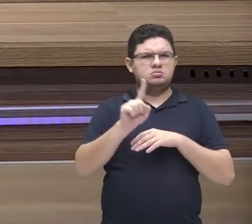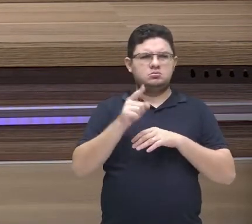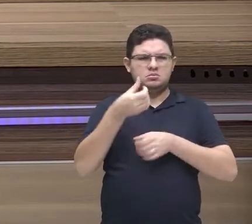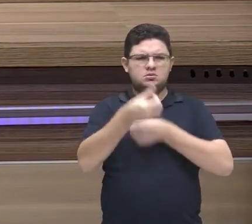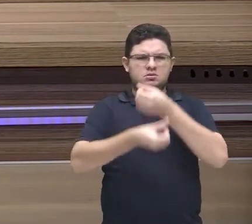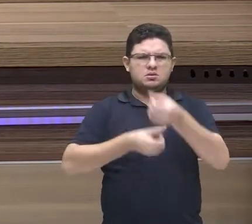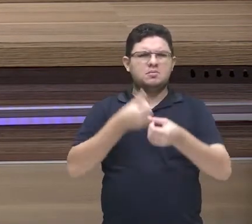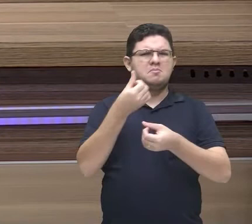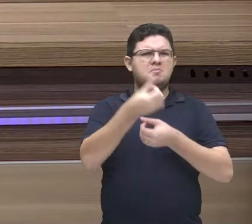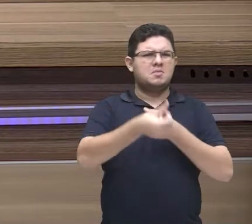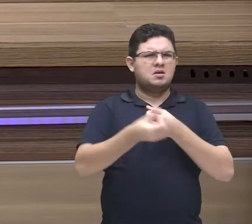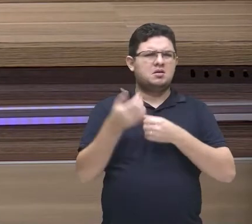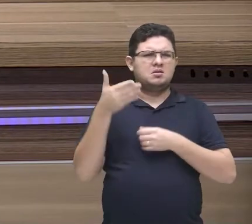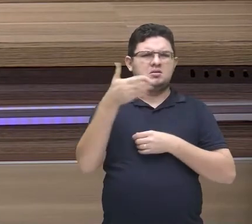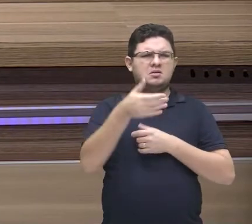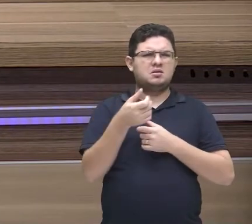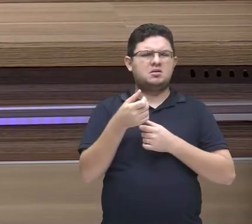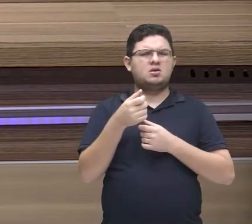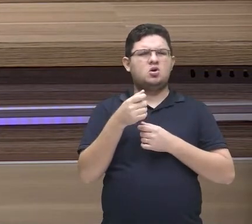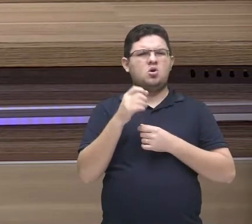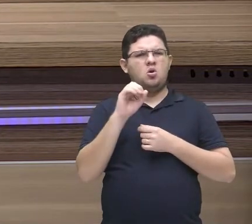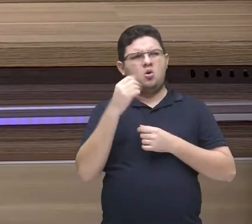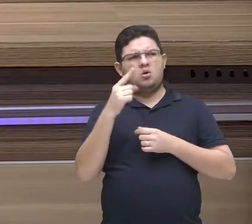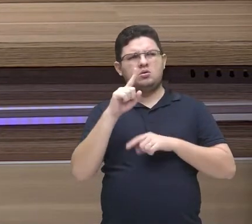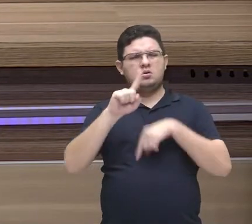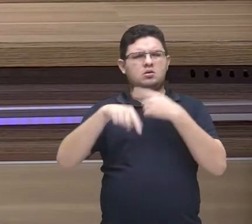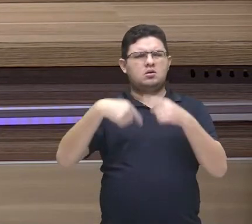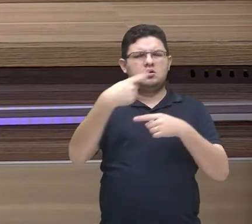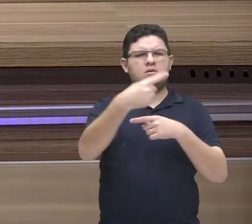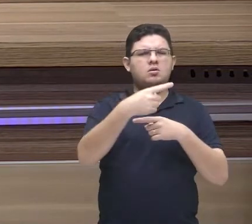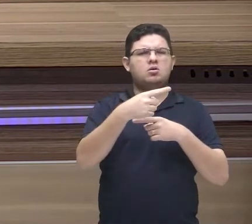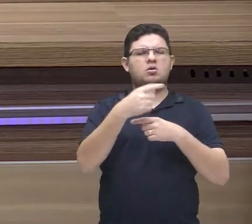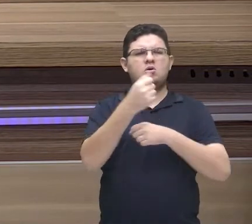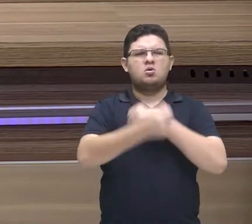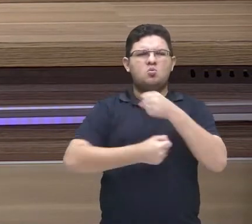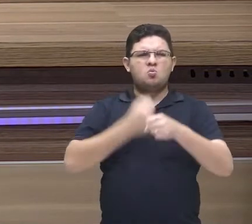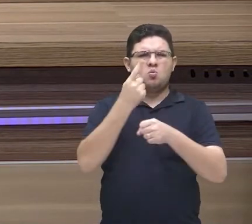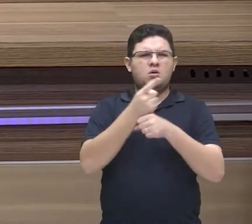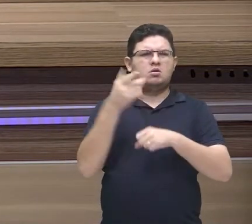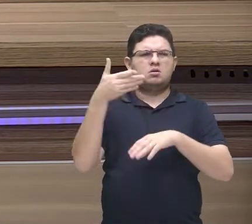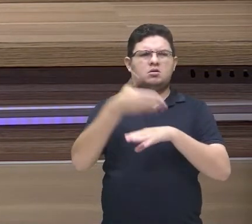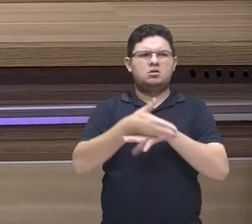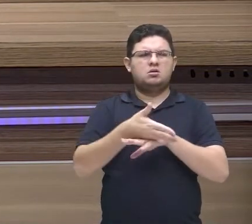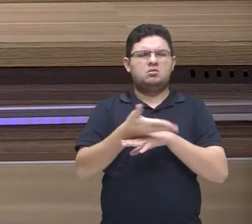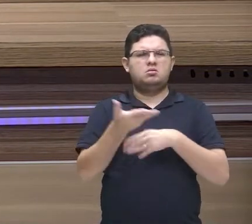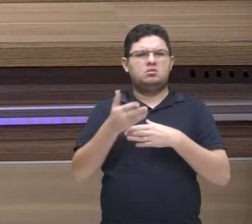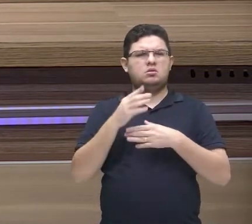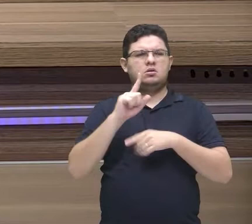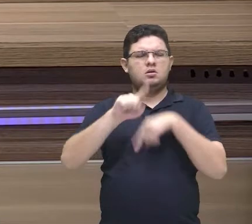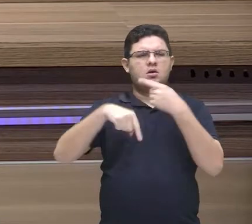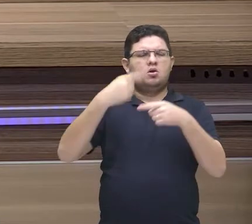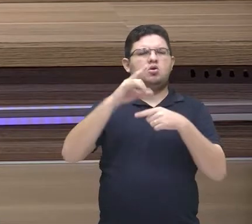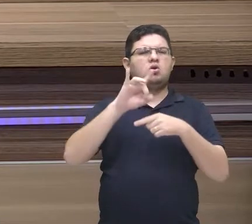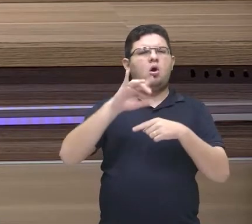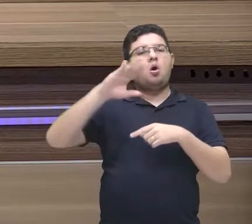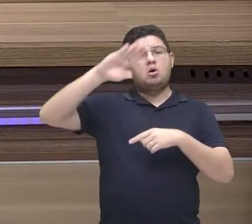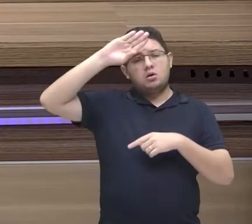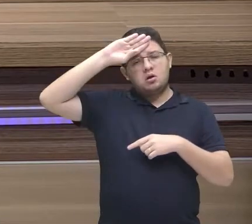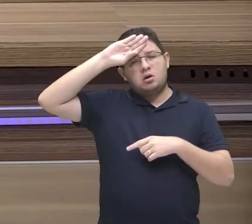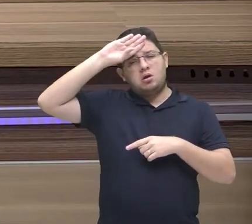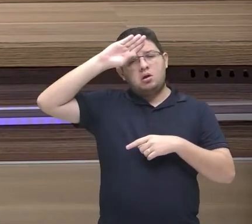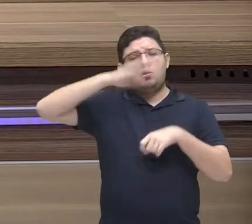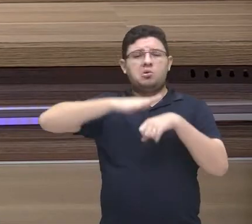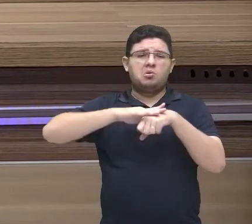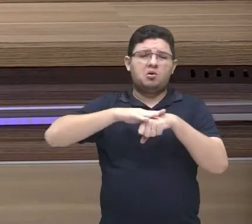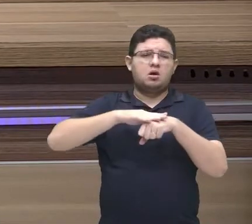vai uma vez por ano. Ou então só vai ao médico quando está com queixa. Então, a transformação da menina, ela tem que